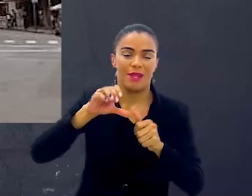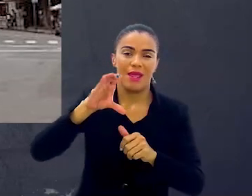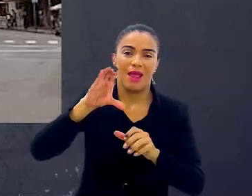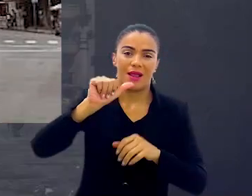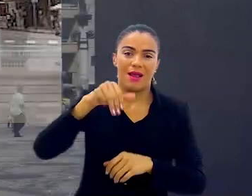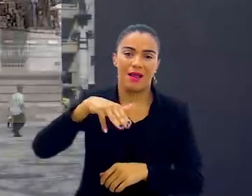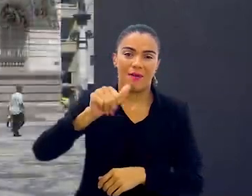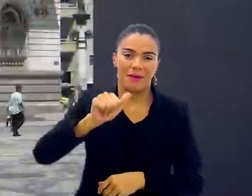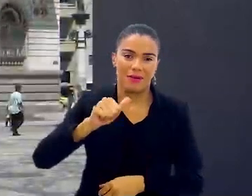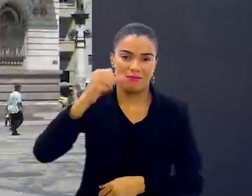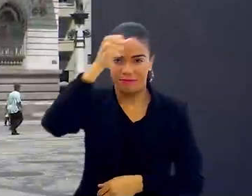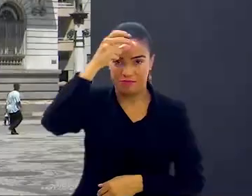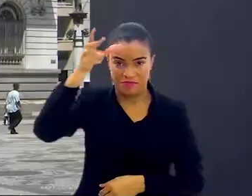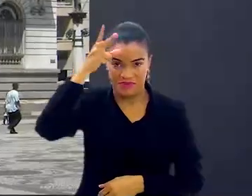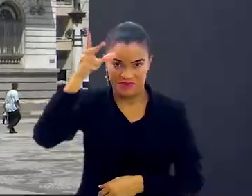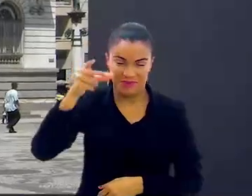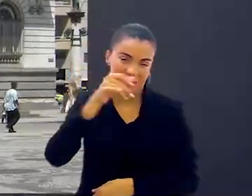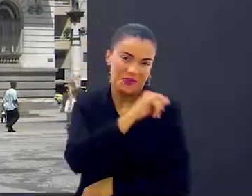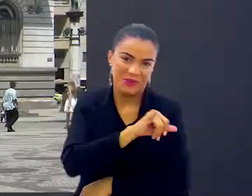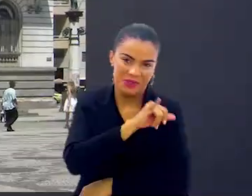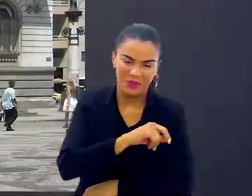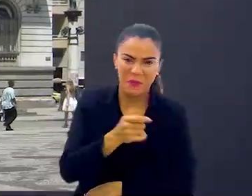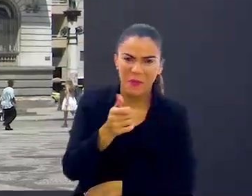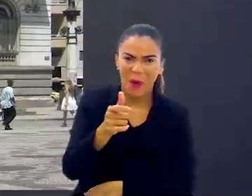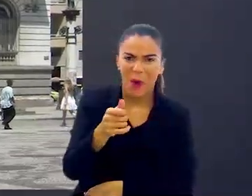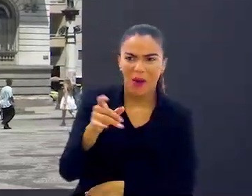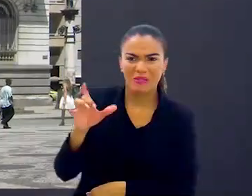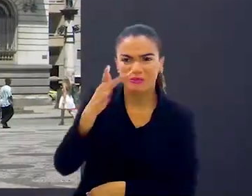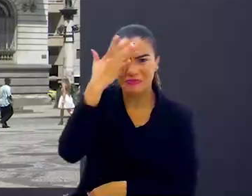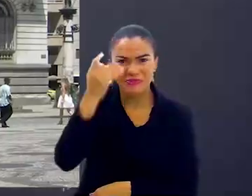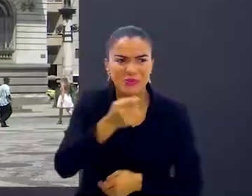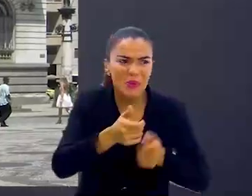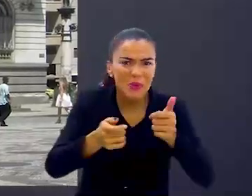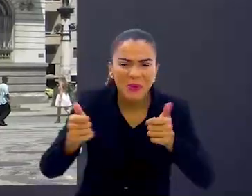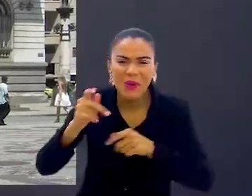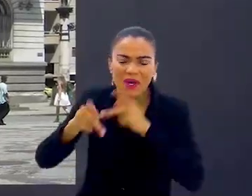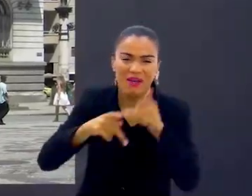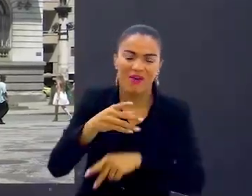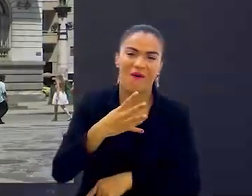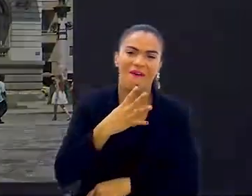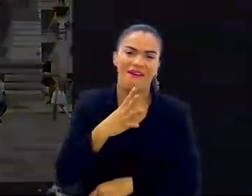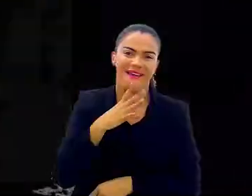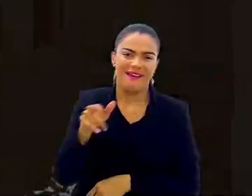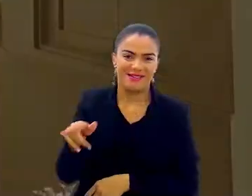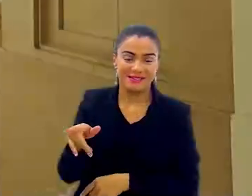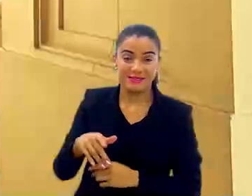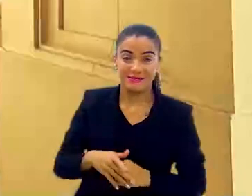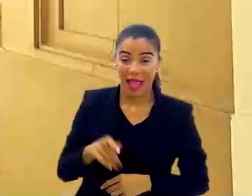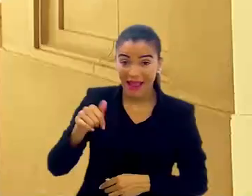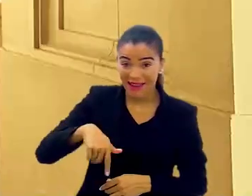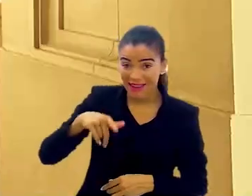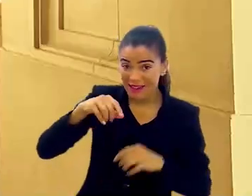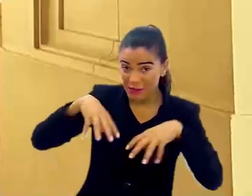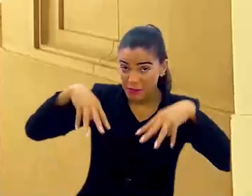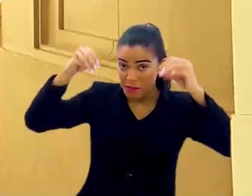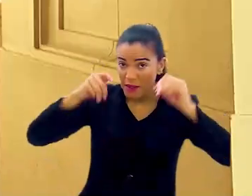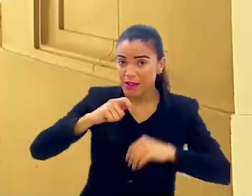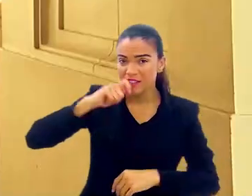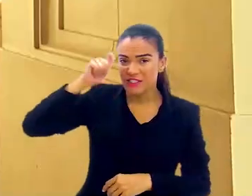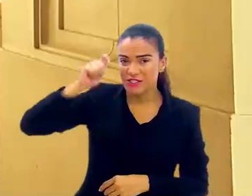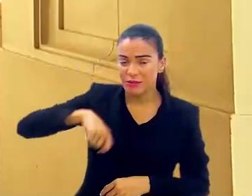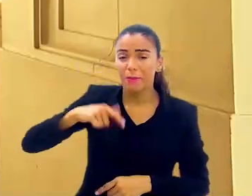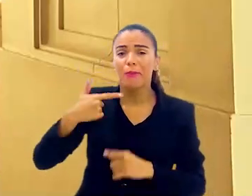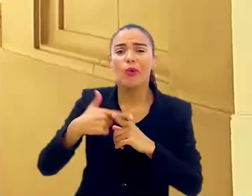na Cinelândia, fato até hoje pouco conhecido e que gera confusão. Aqui no Palácio Tiradentes tem essa